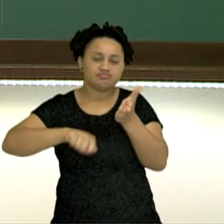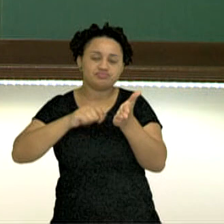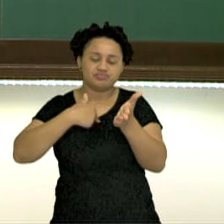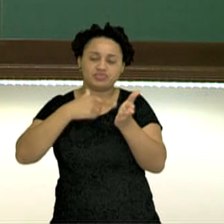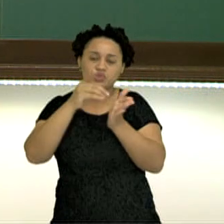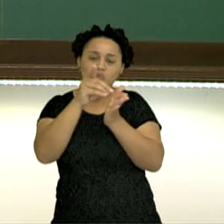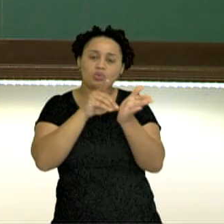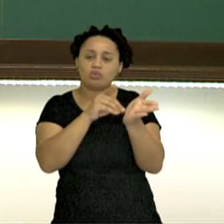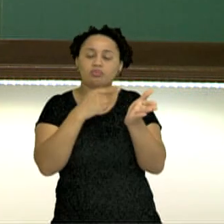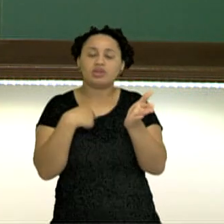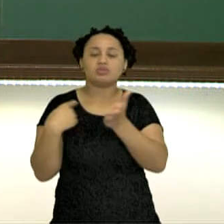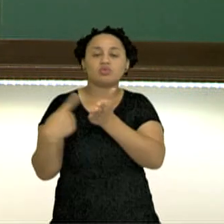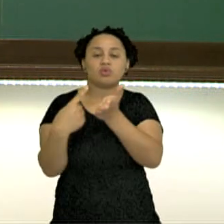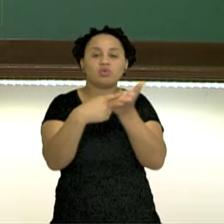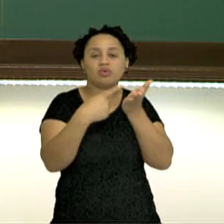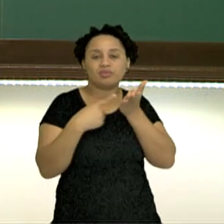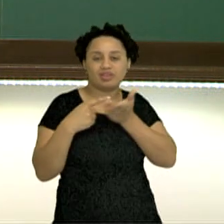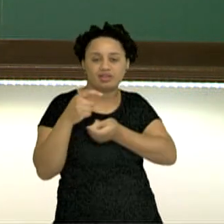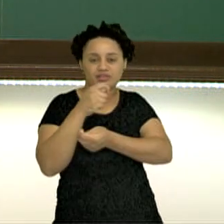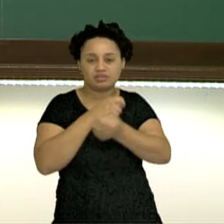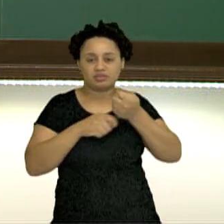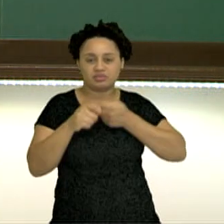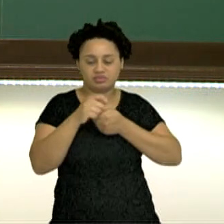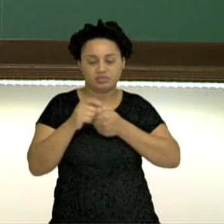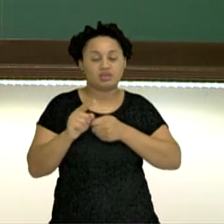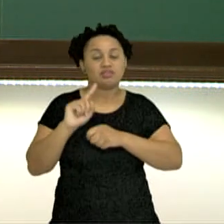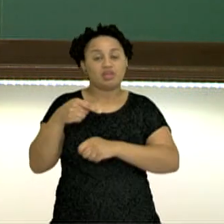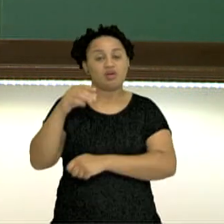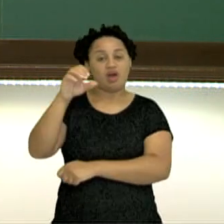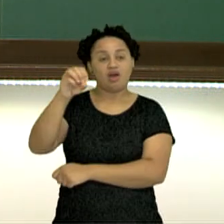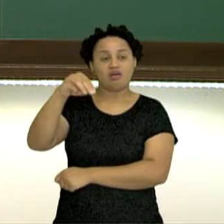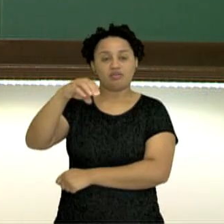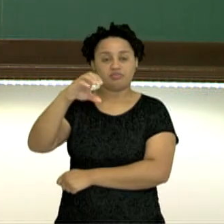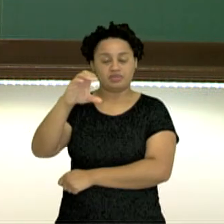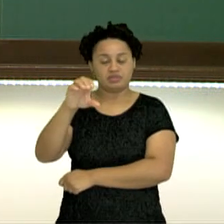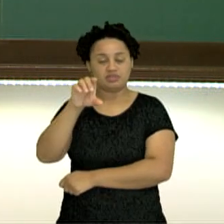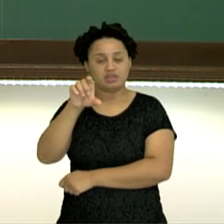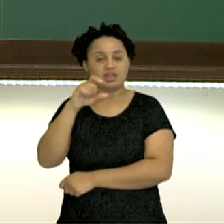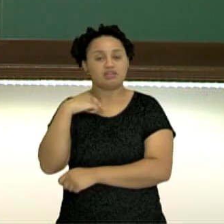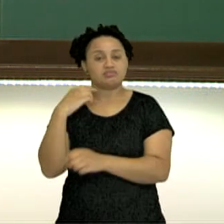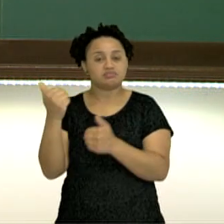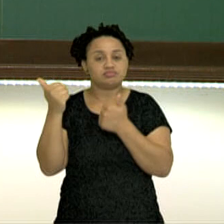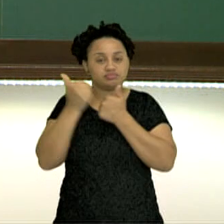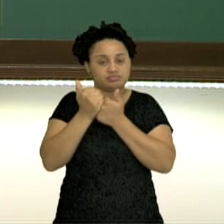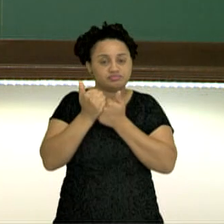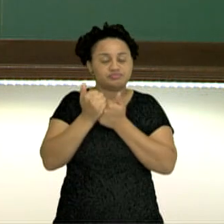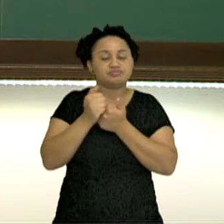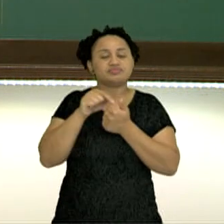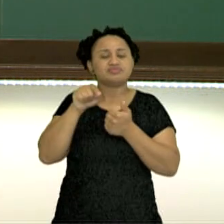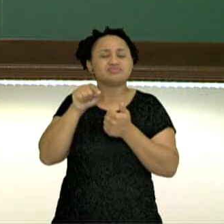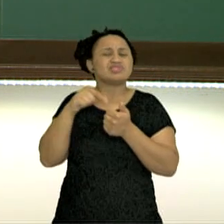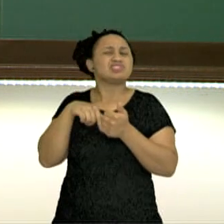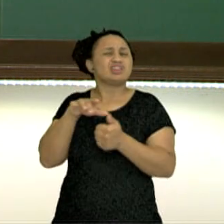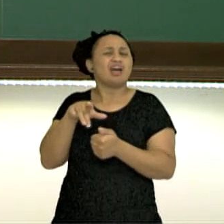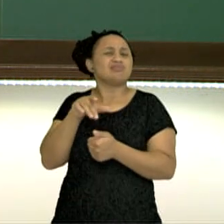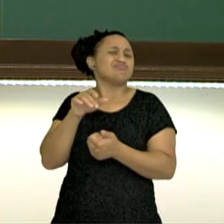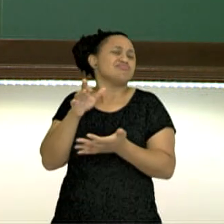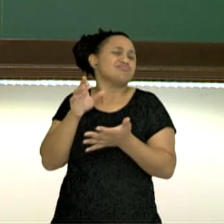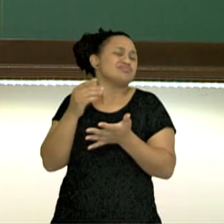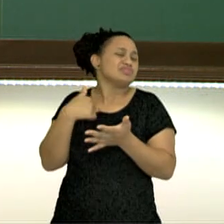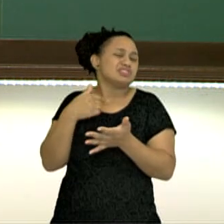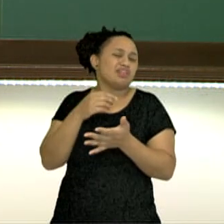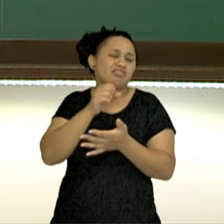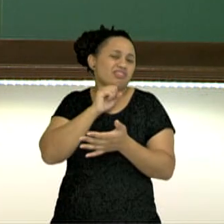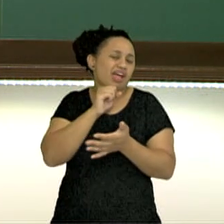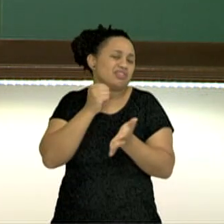década de 50, 1947, aonde este tratado econômico ele já estava obsoleto, pois na década